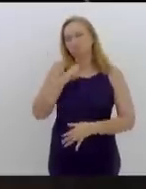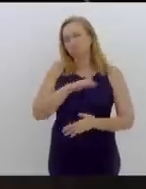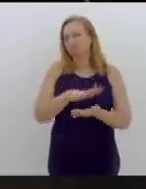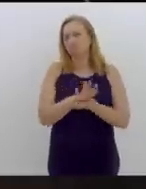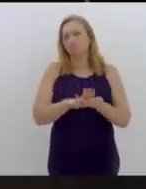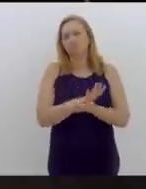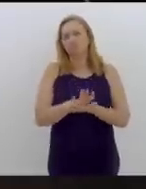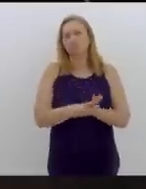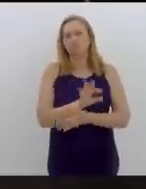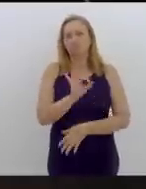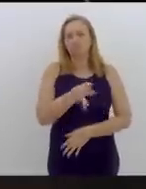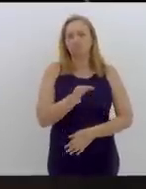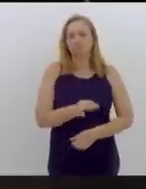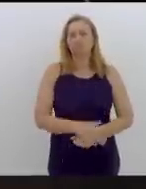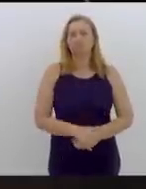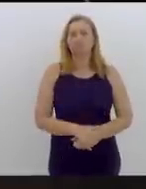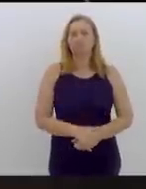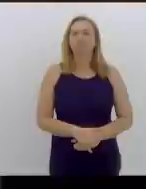nada